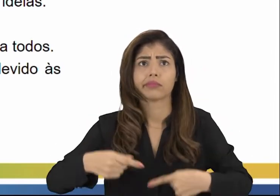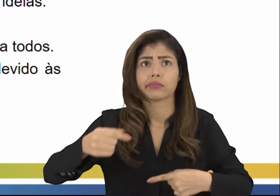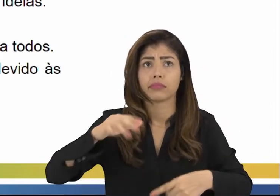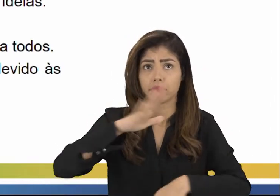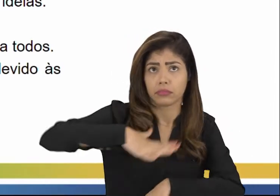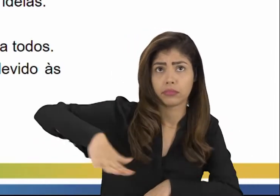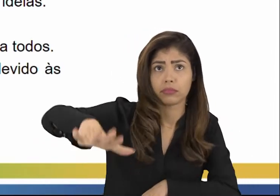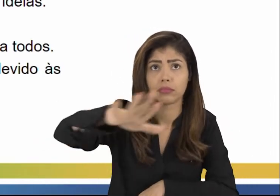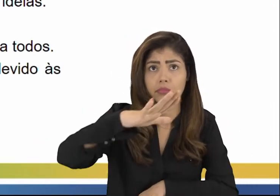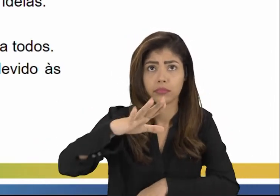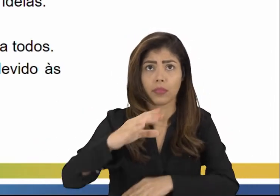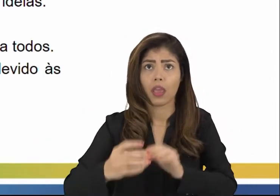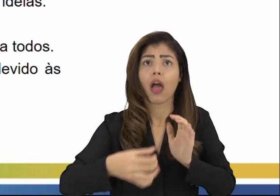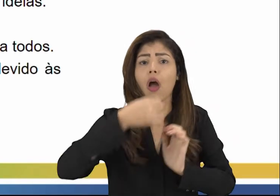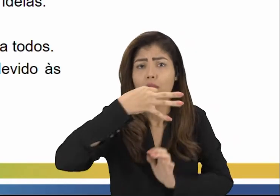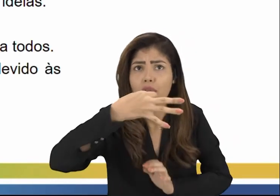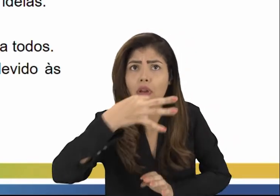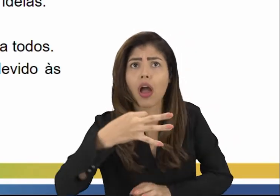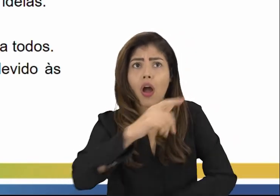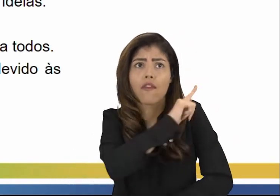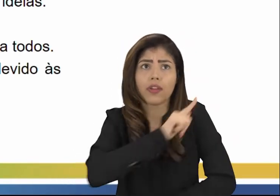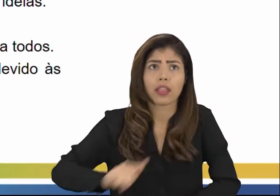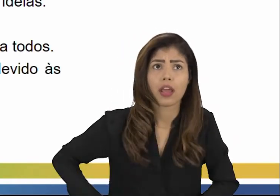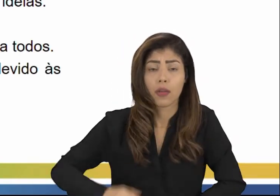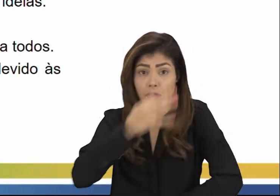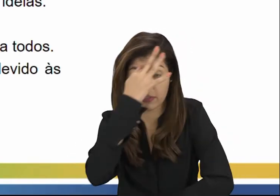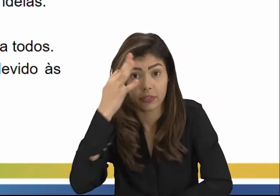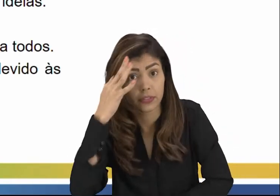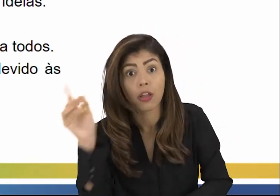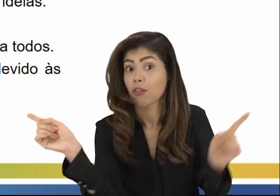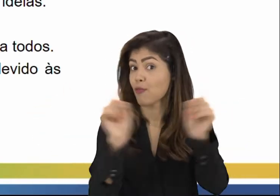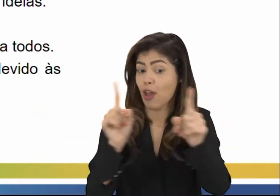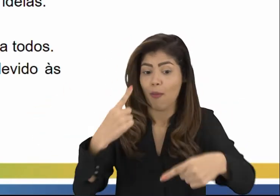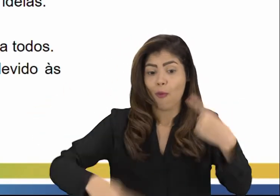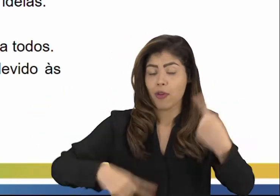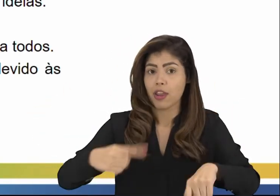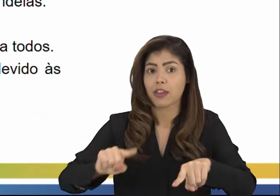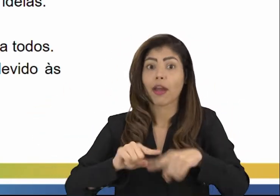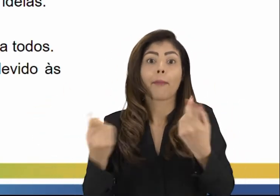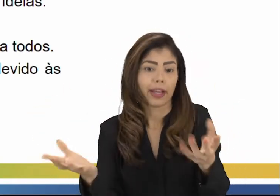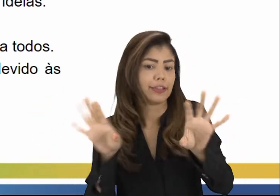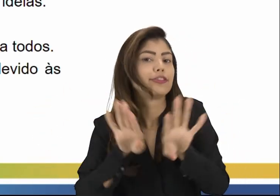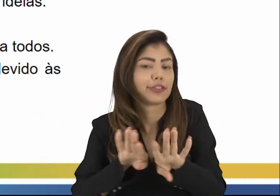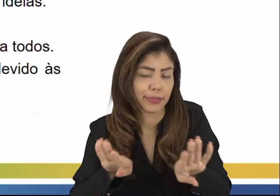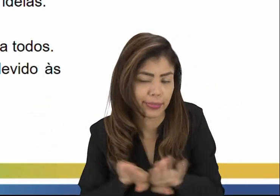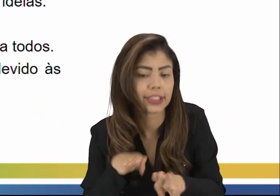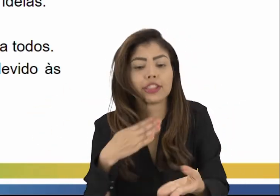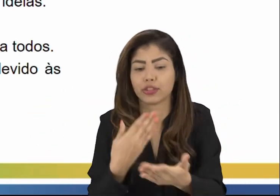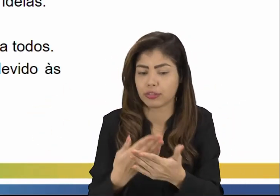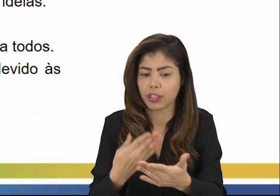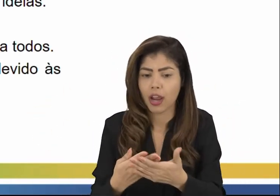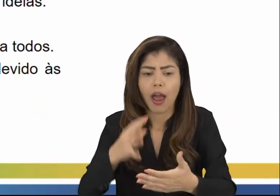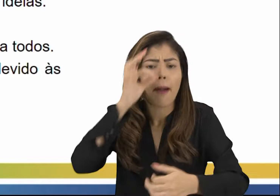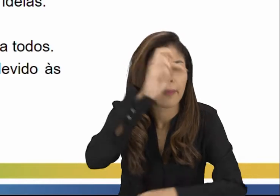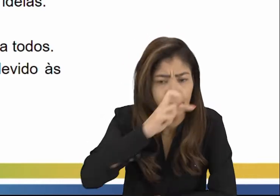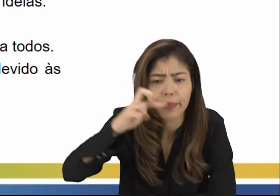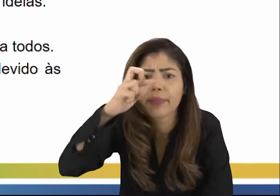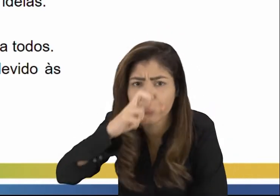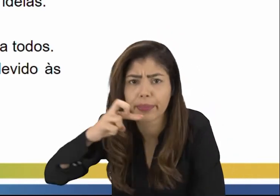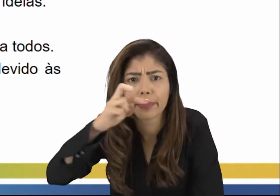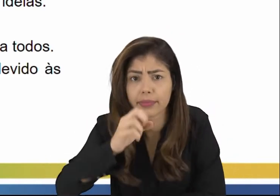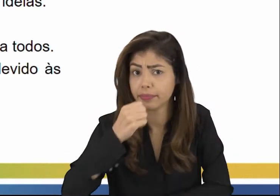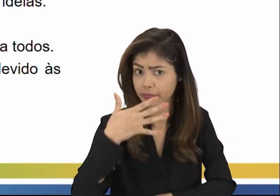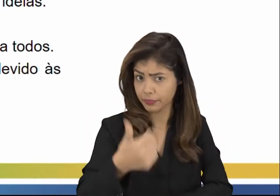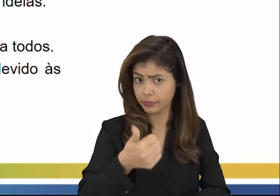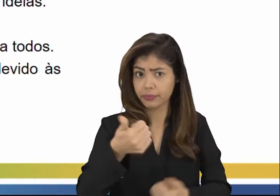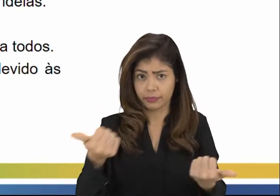democrática governada por filósofos. O primeiro interesse, Aristóteles, não era por política, embora também tenha estudado, investigado essa área. Tá